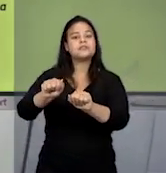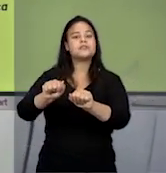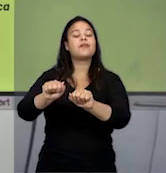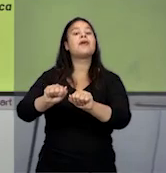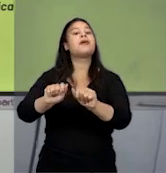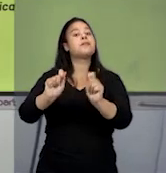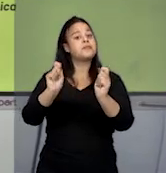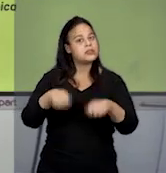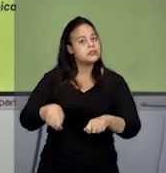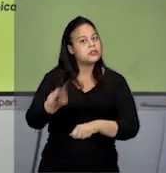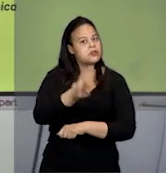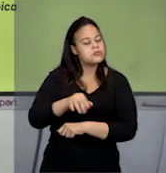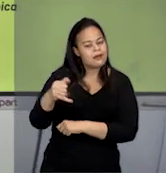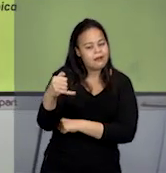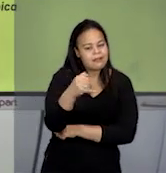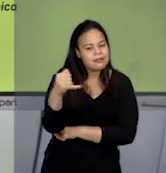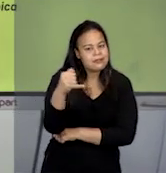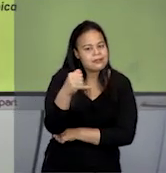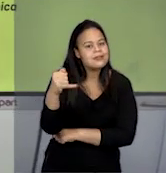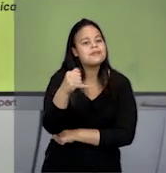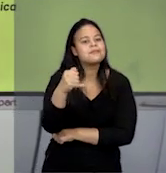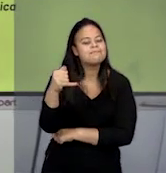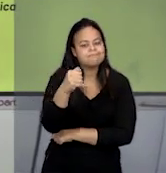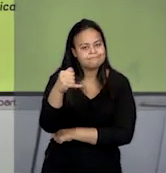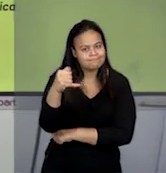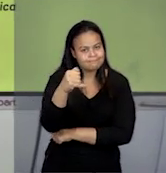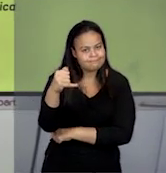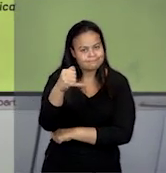traço. Essa daqui é a minha proporção